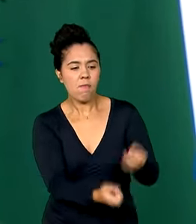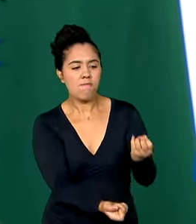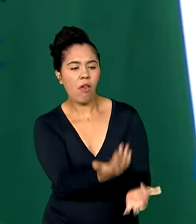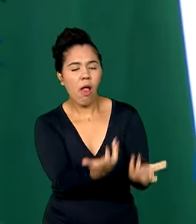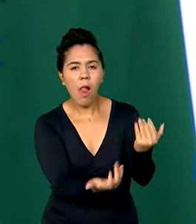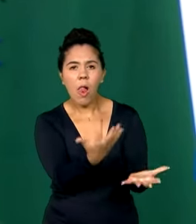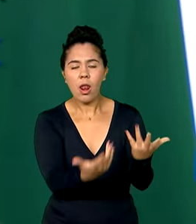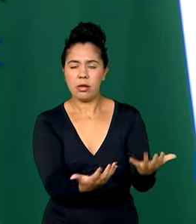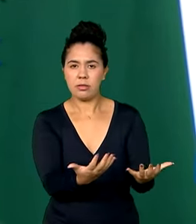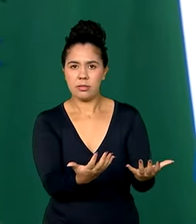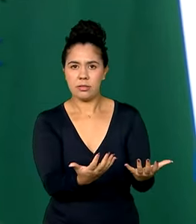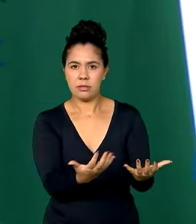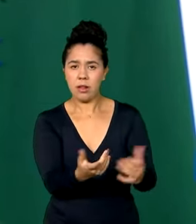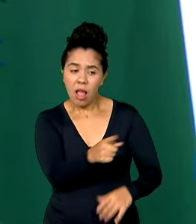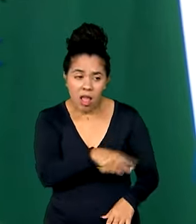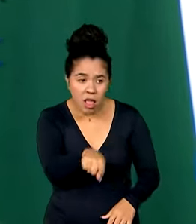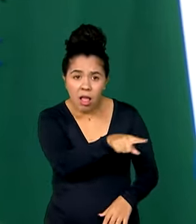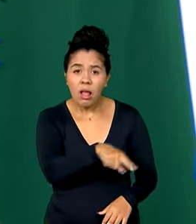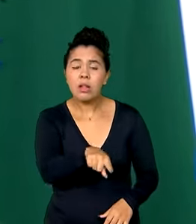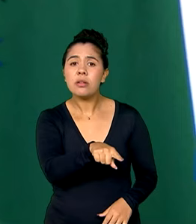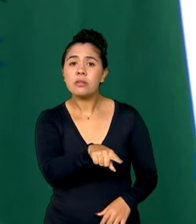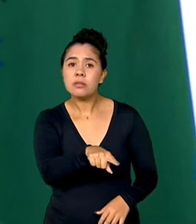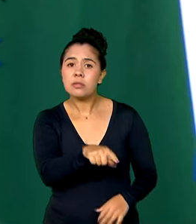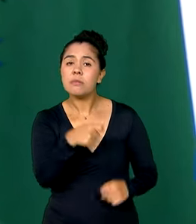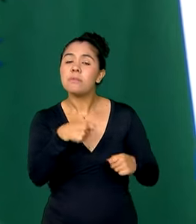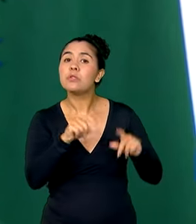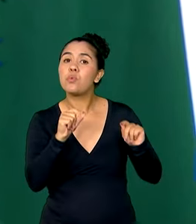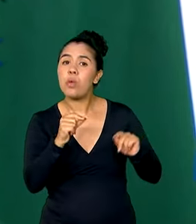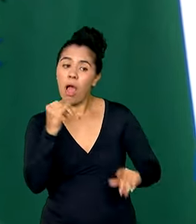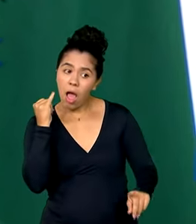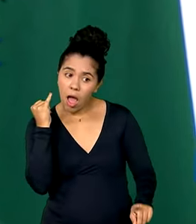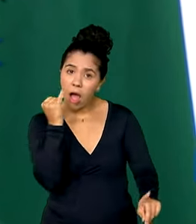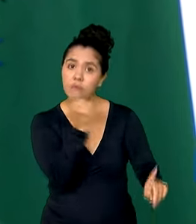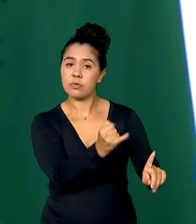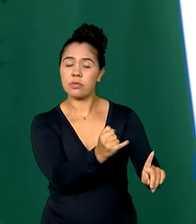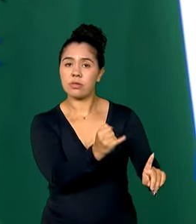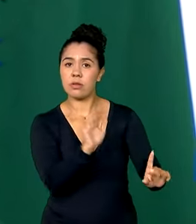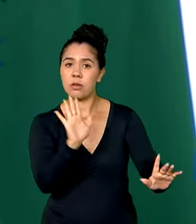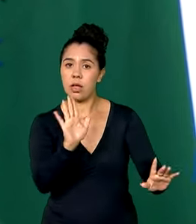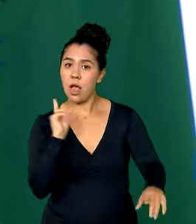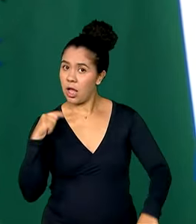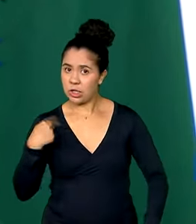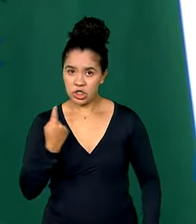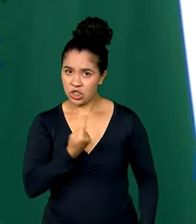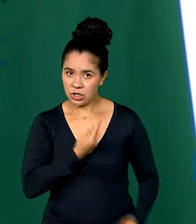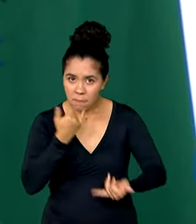sejam, sabe, avisadas de que a gente não está para brincadeira.